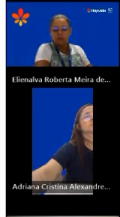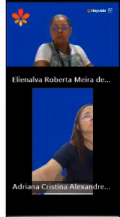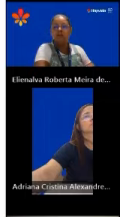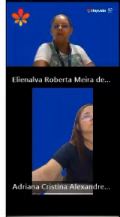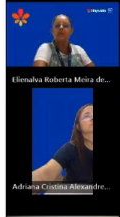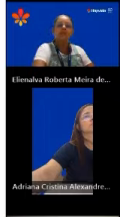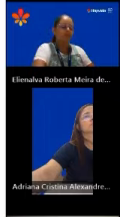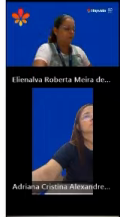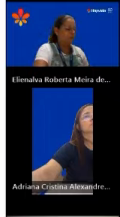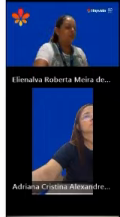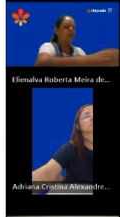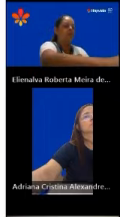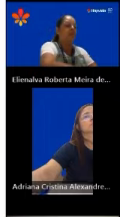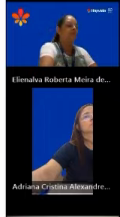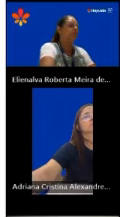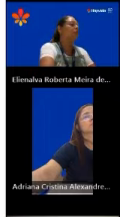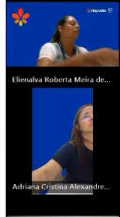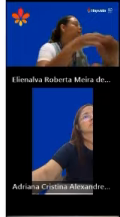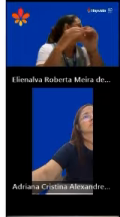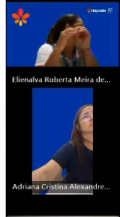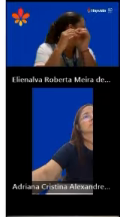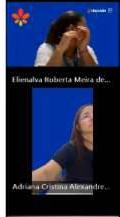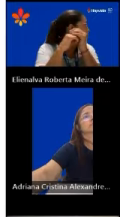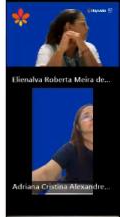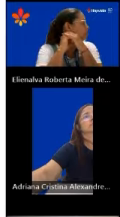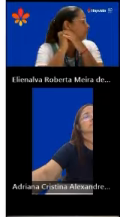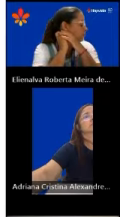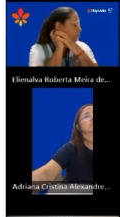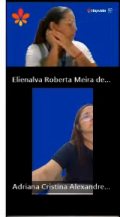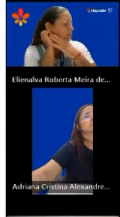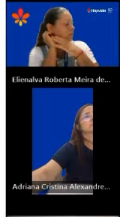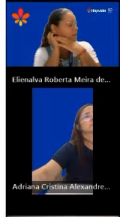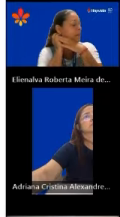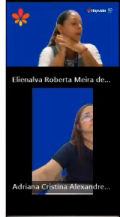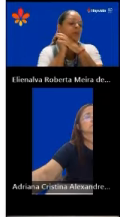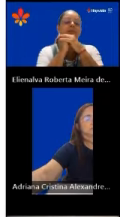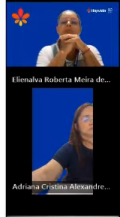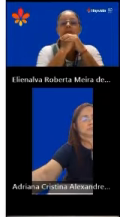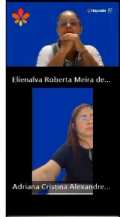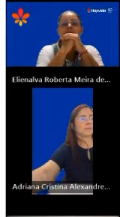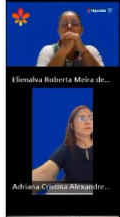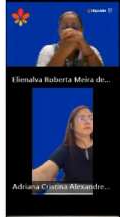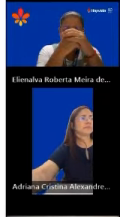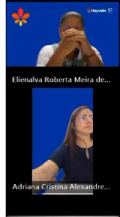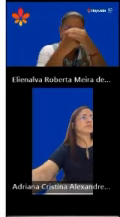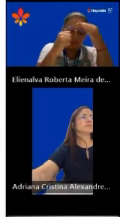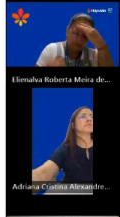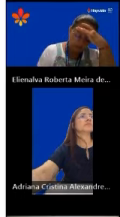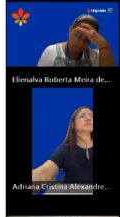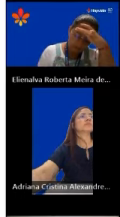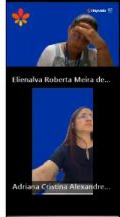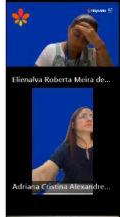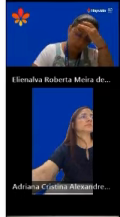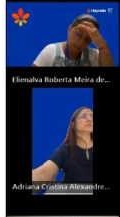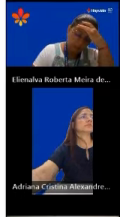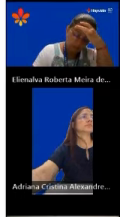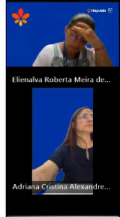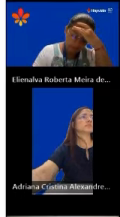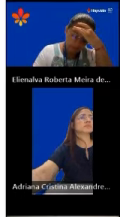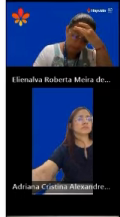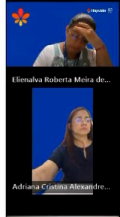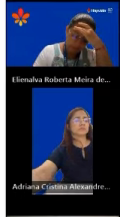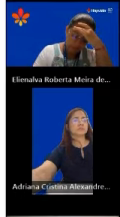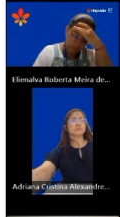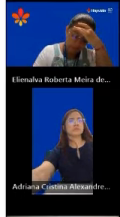A farmácia, ela tem até 30 minutos para fazer a conferência, né, junto com a enfermeira, desses itens que foram retirados, e a reposição. Em alguns locais,